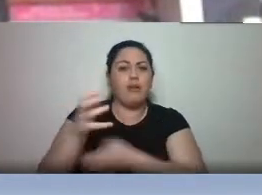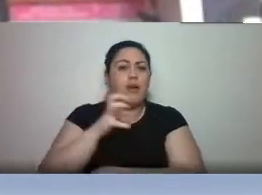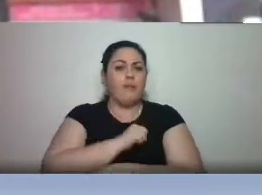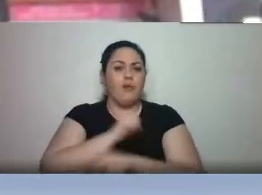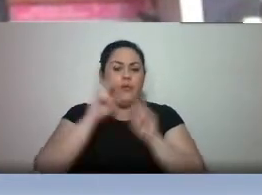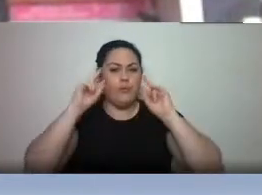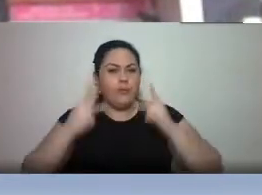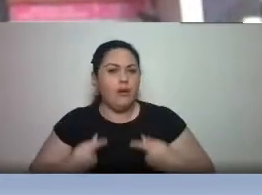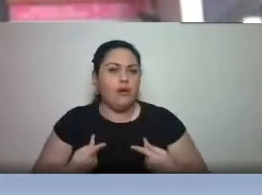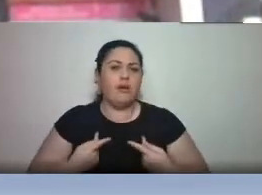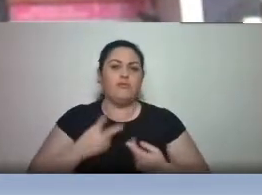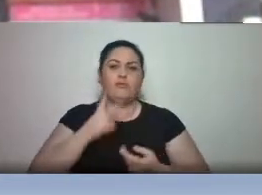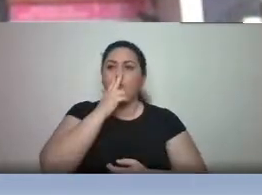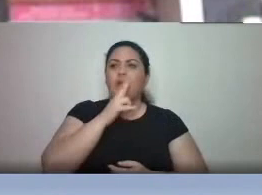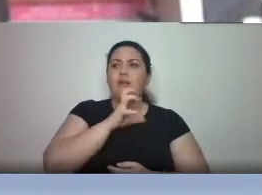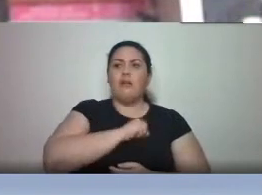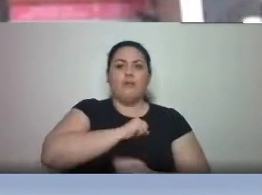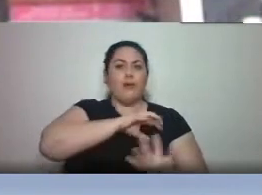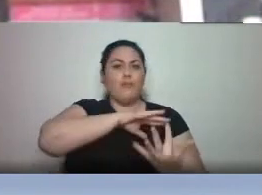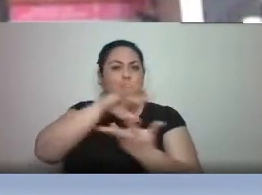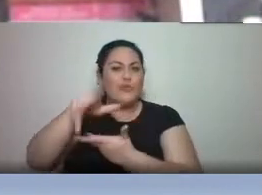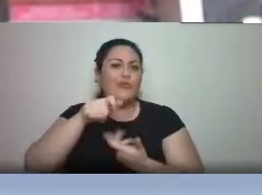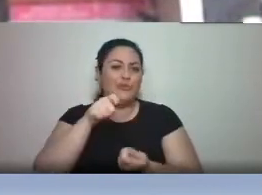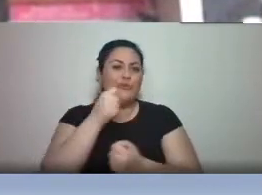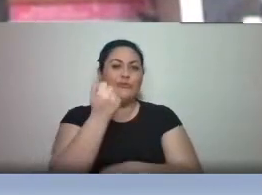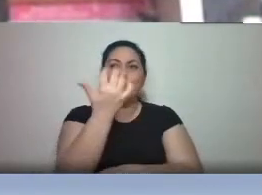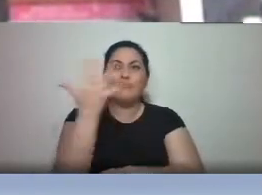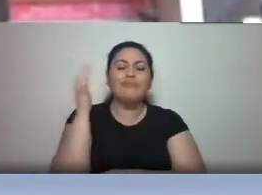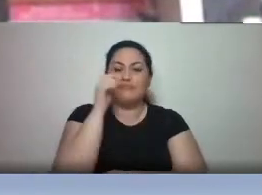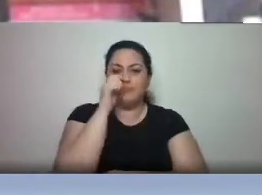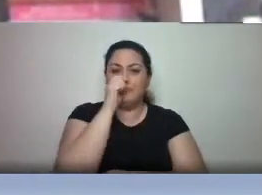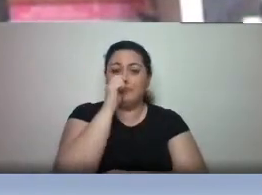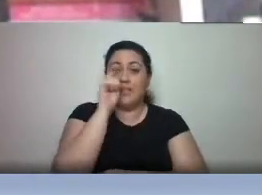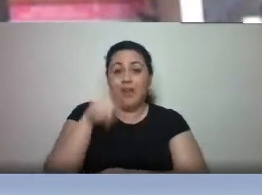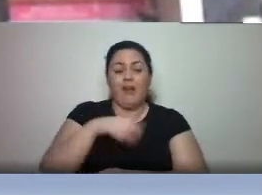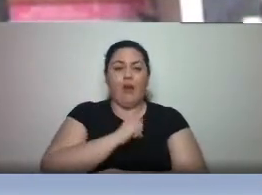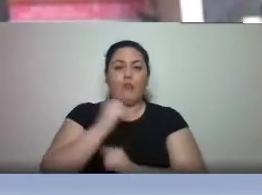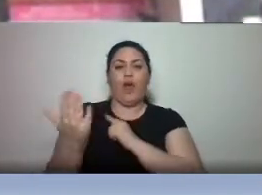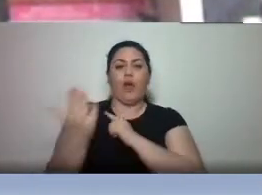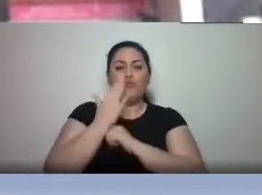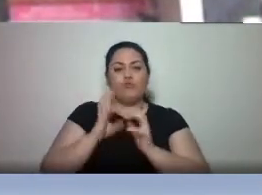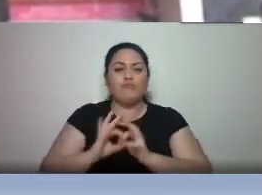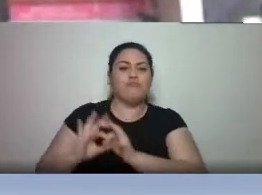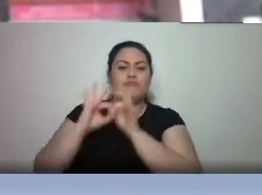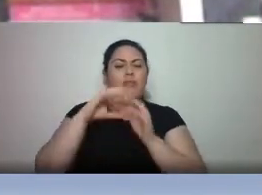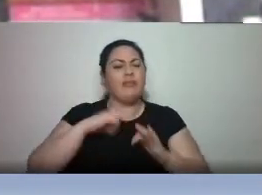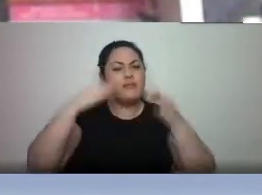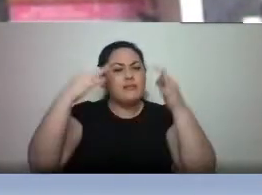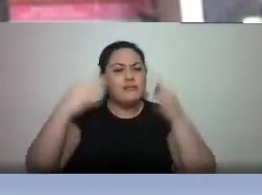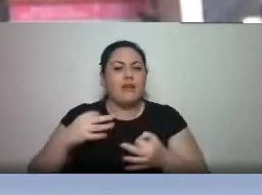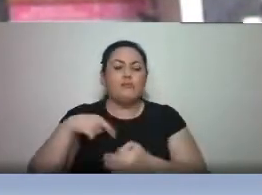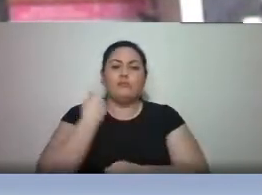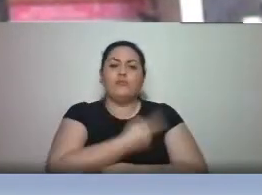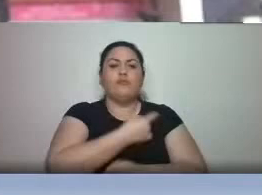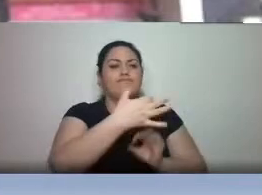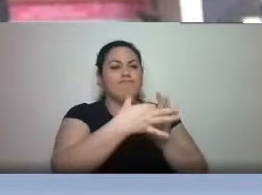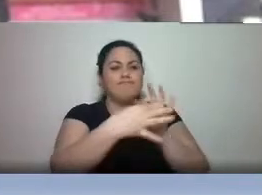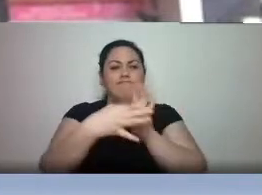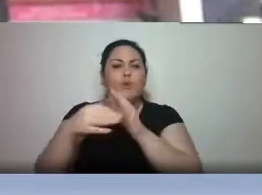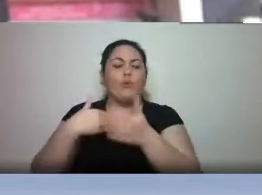o amor pelo nosso planeta. É esse amor que nos une e que nos faz ter certeza que nós vamos estar sempre conectados, onde vocês